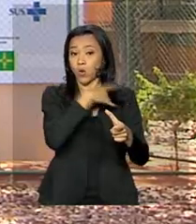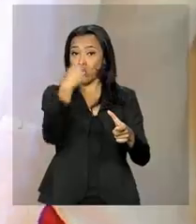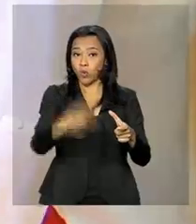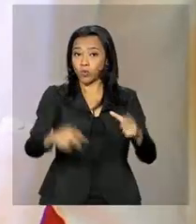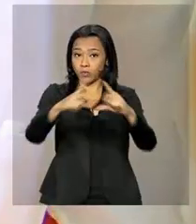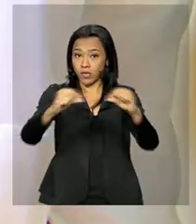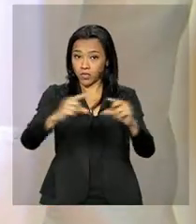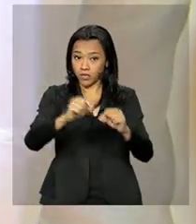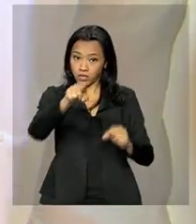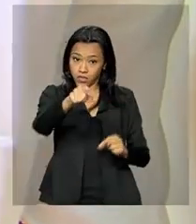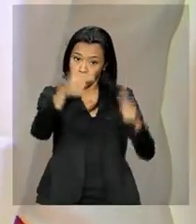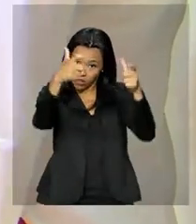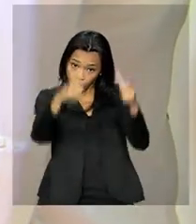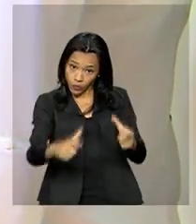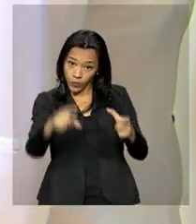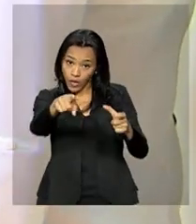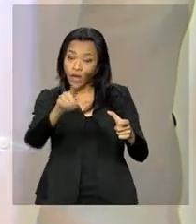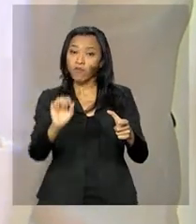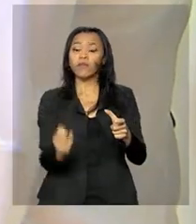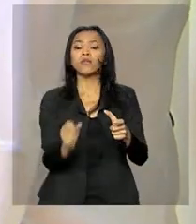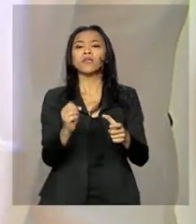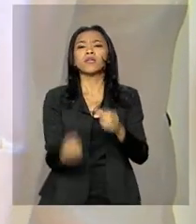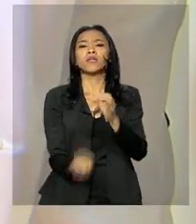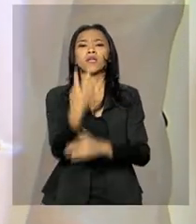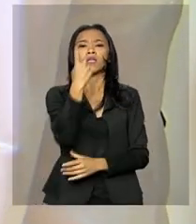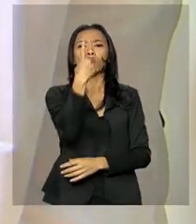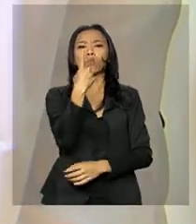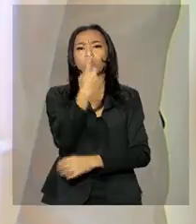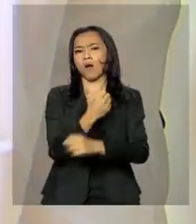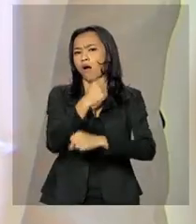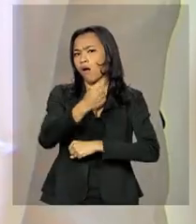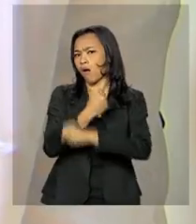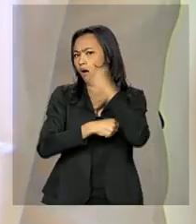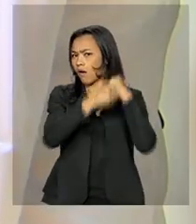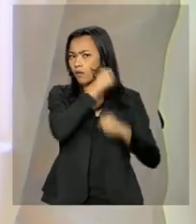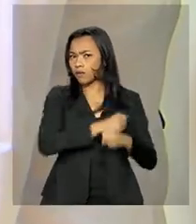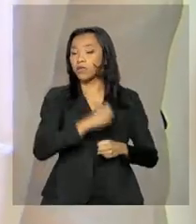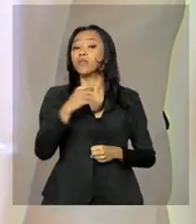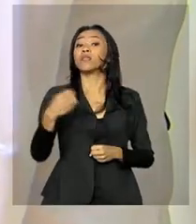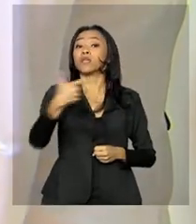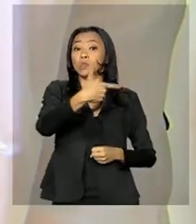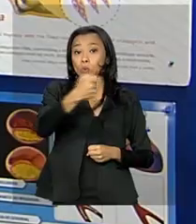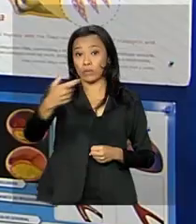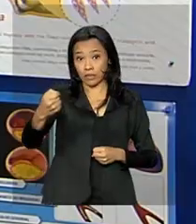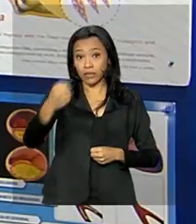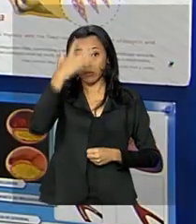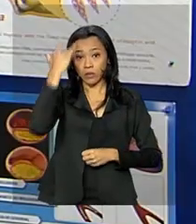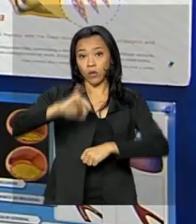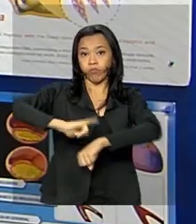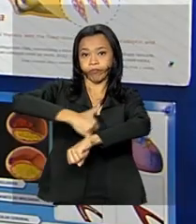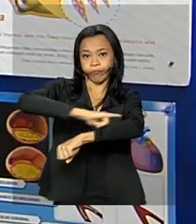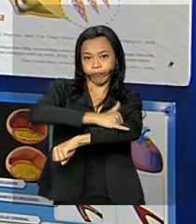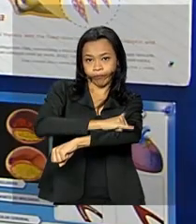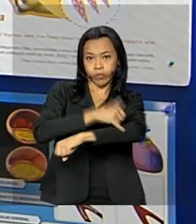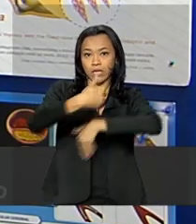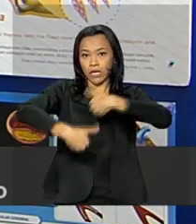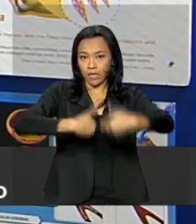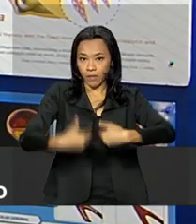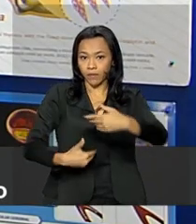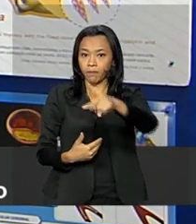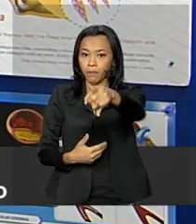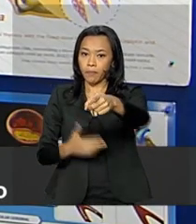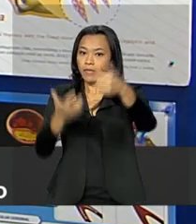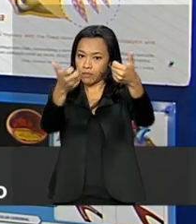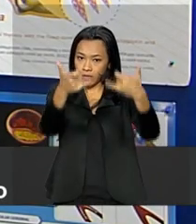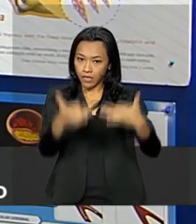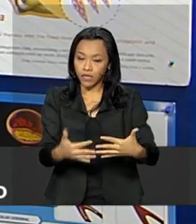Federal. O centro foi criado há 1 ano e tem 200 pacientes obesos em tratamento. Para essas pessoas, nós oferecemos um